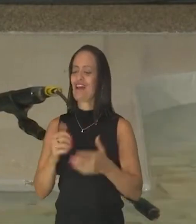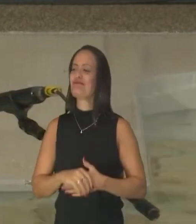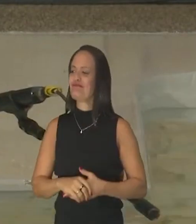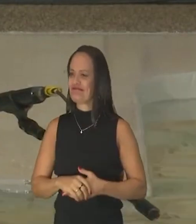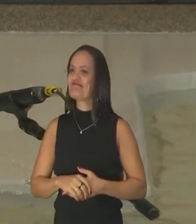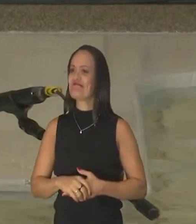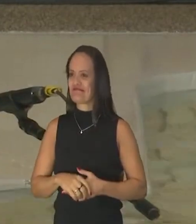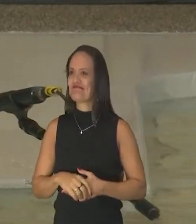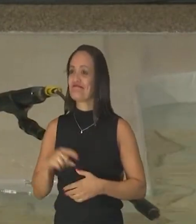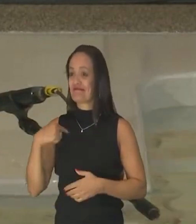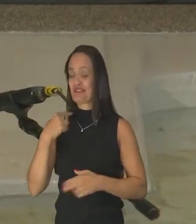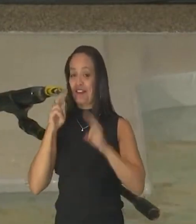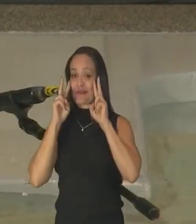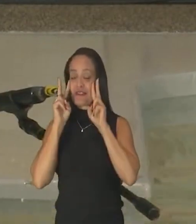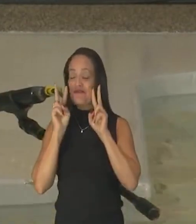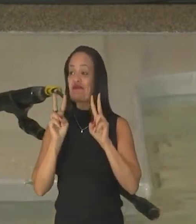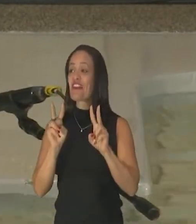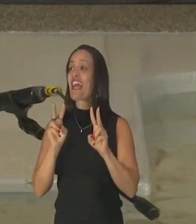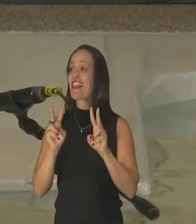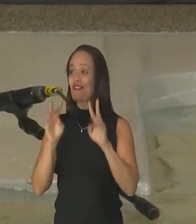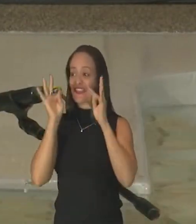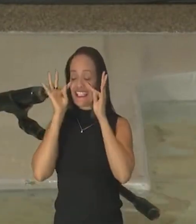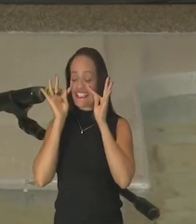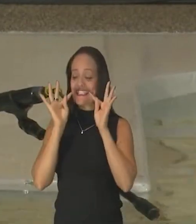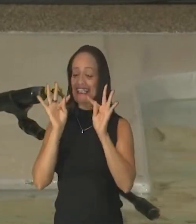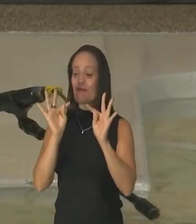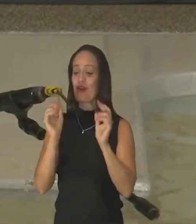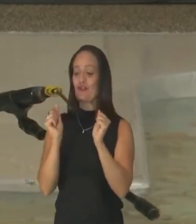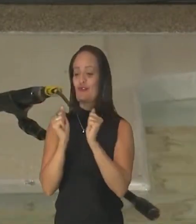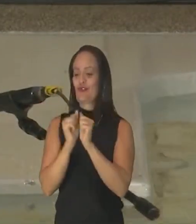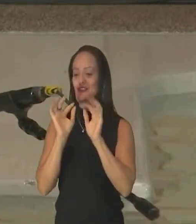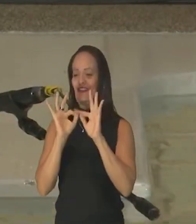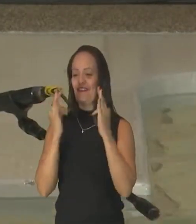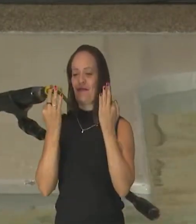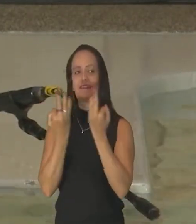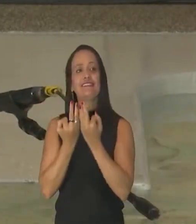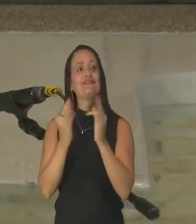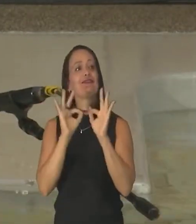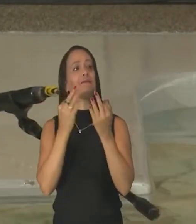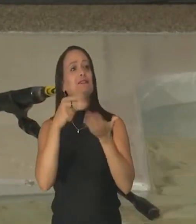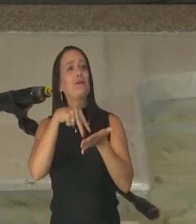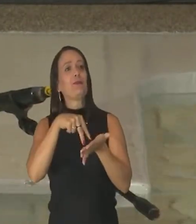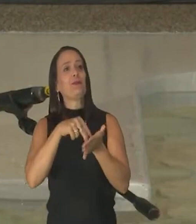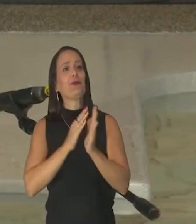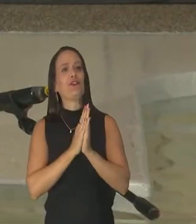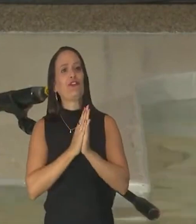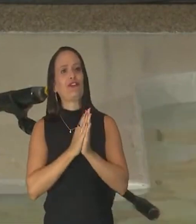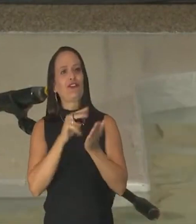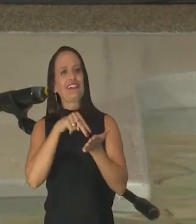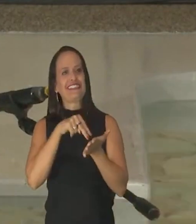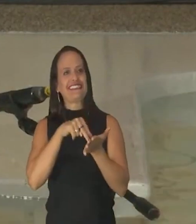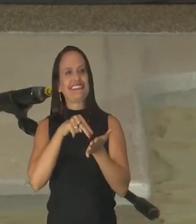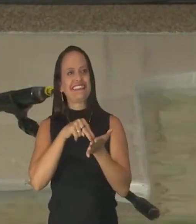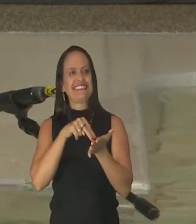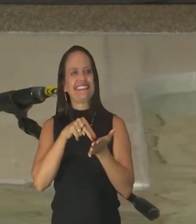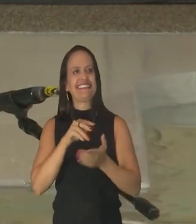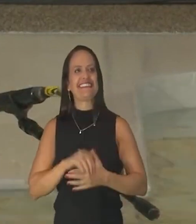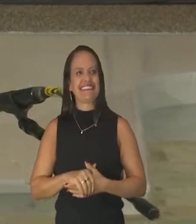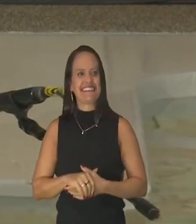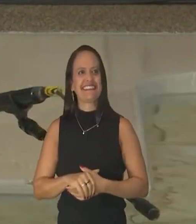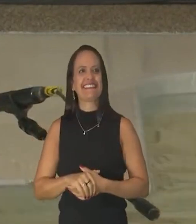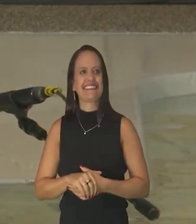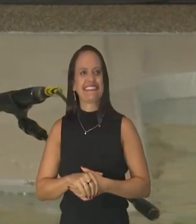então contemplando com alegria, testemunhando juntamente com os familiares. Por favor, se coloquem de pé os familiares.